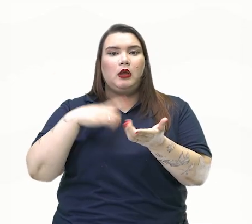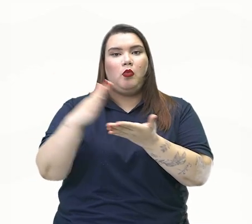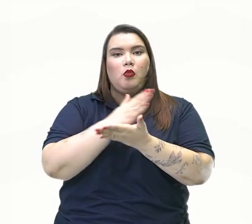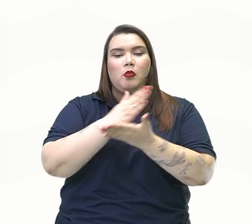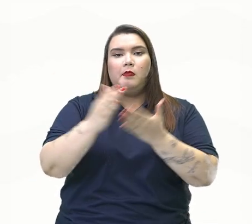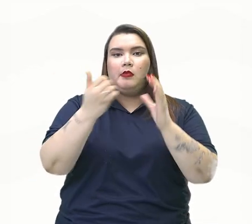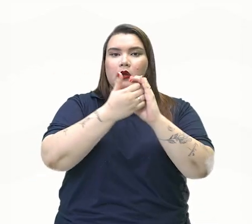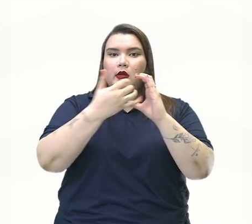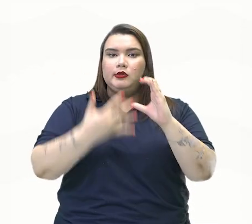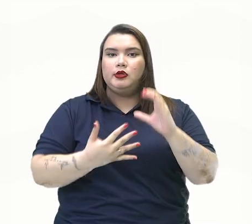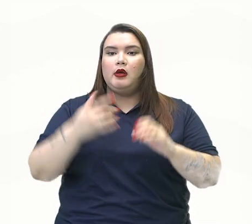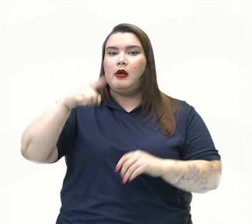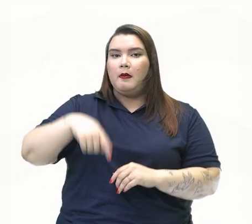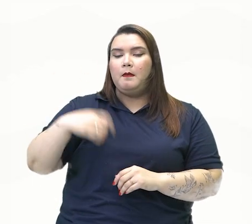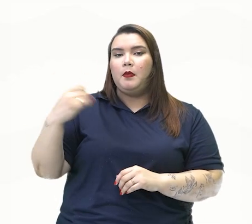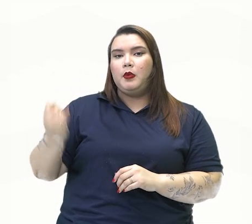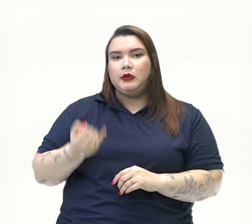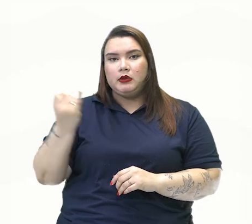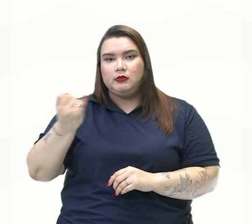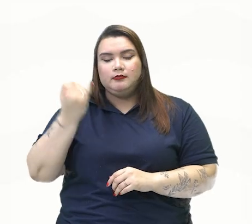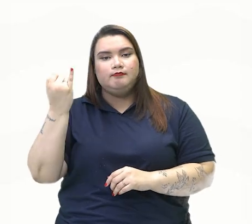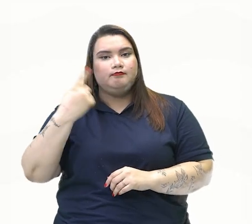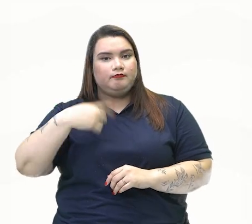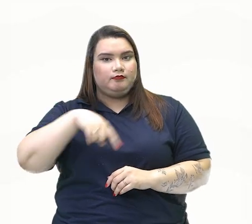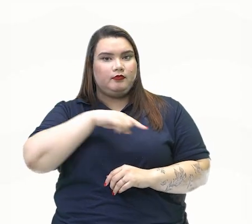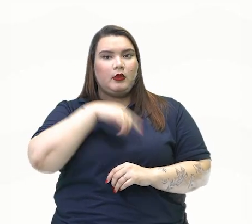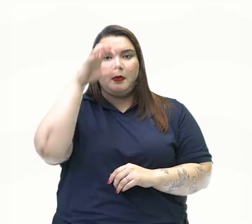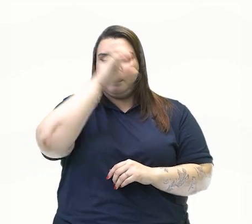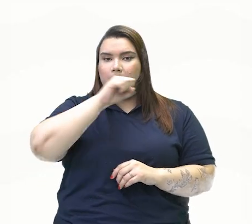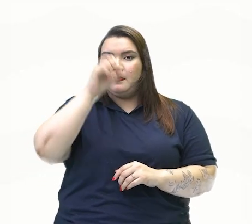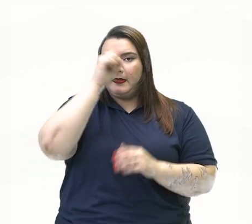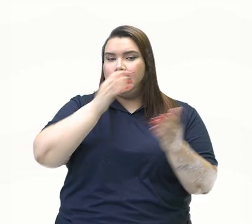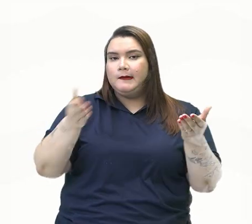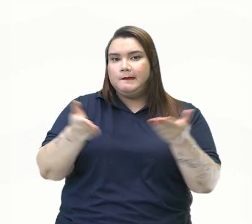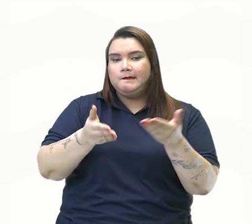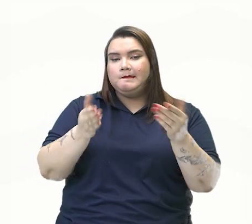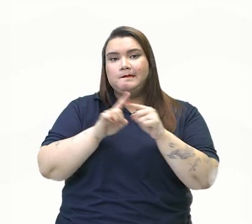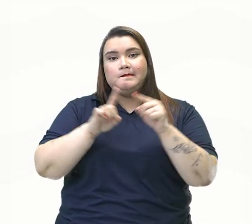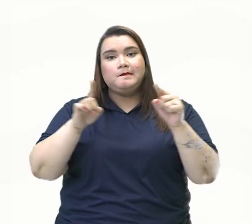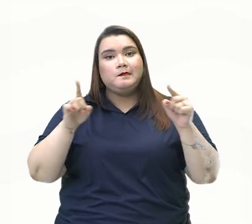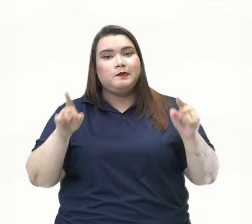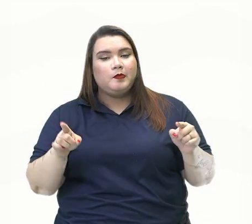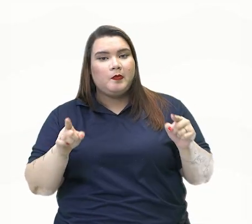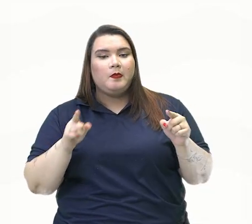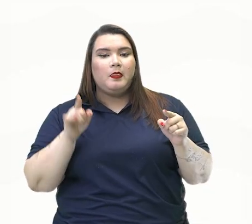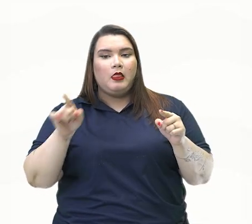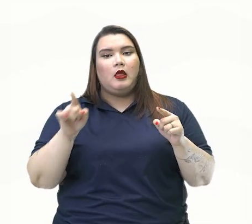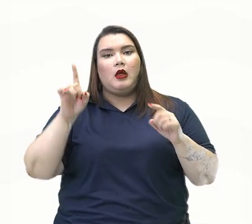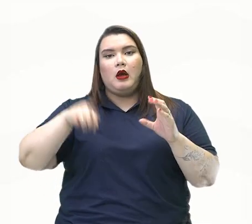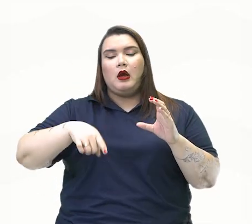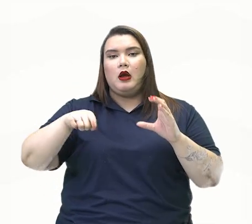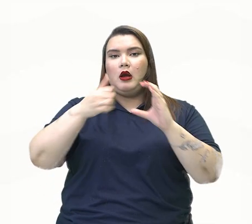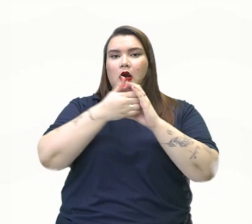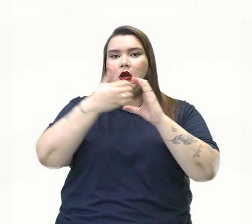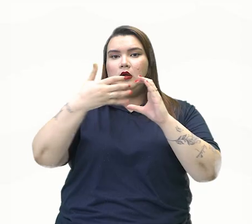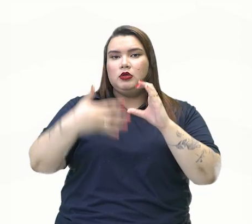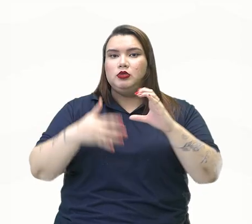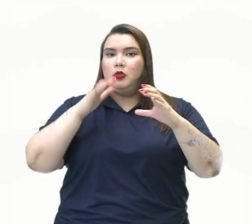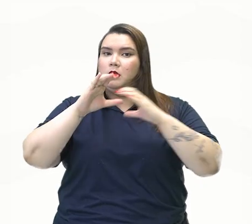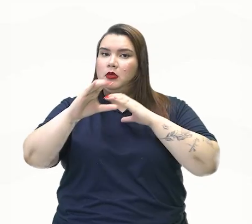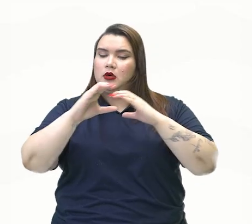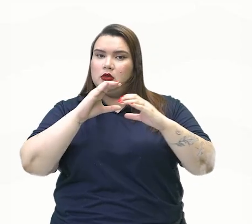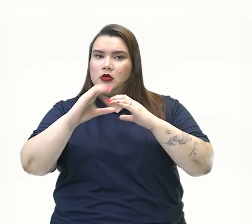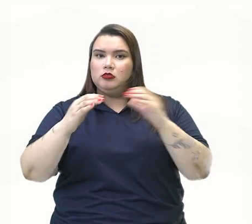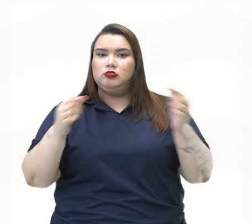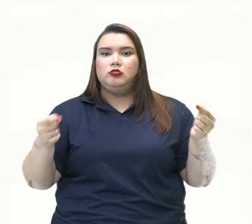né, que são importantes, né, que nós vamos ver também, mas para além disso, ela é uma característica de comunicação, ele